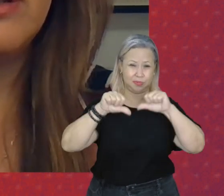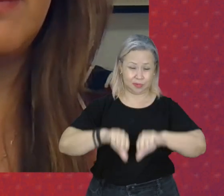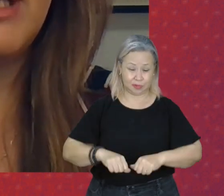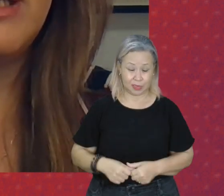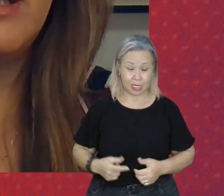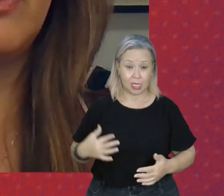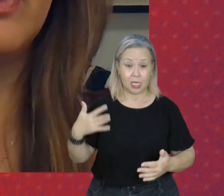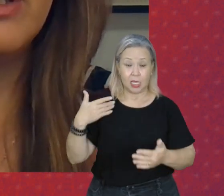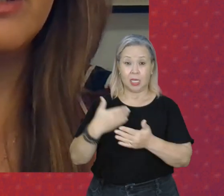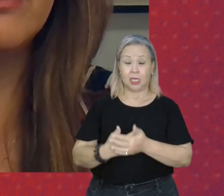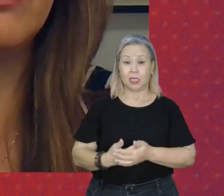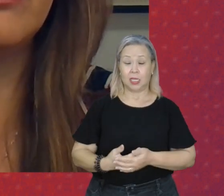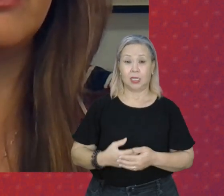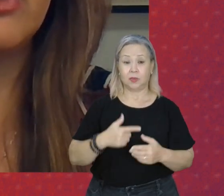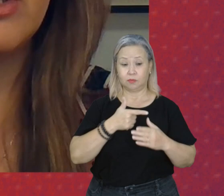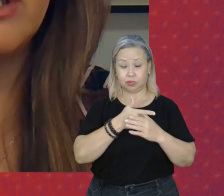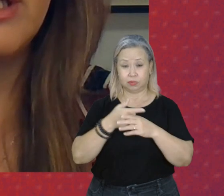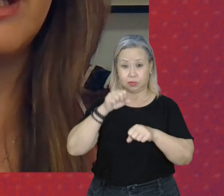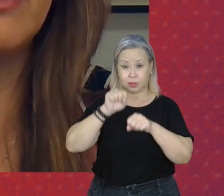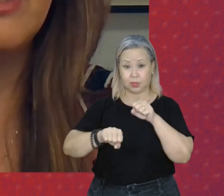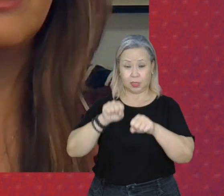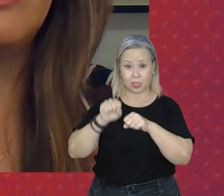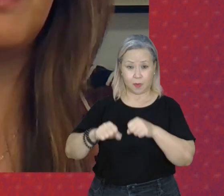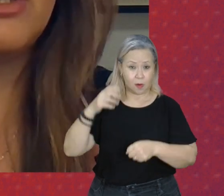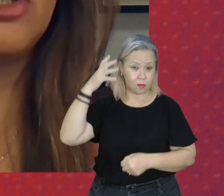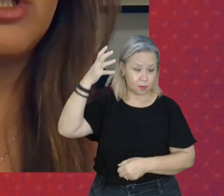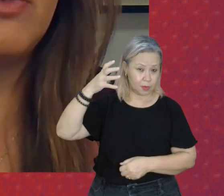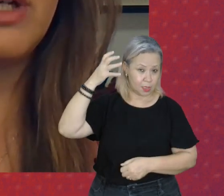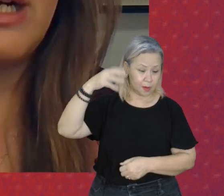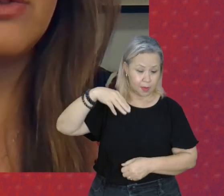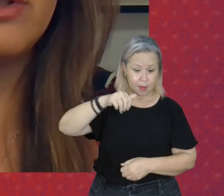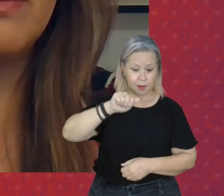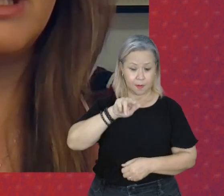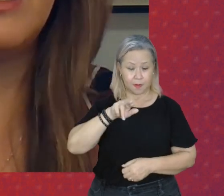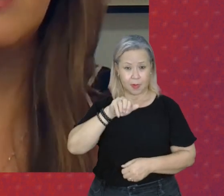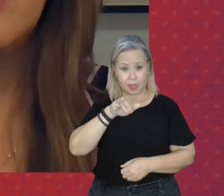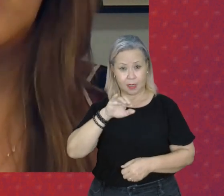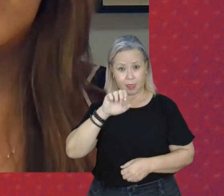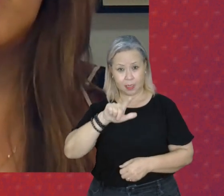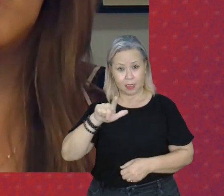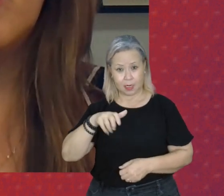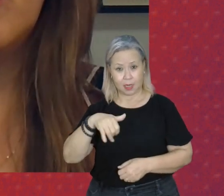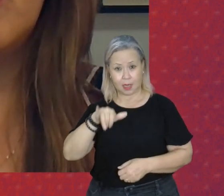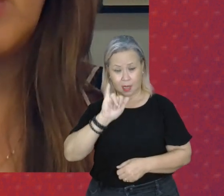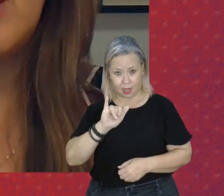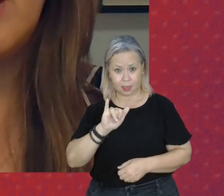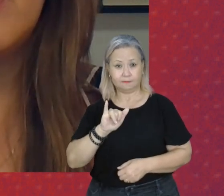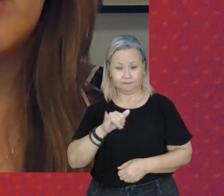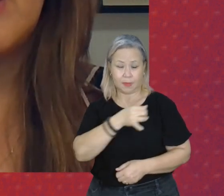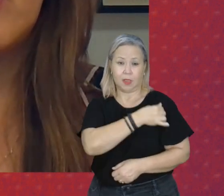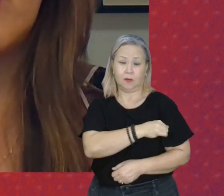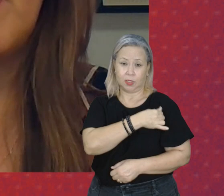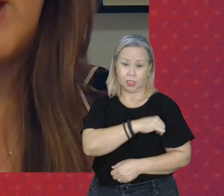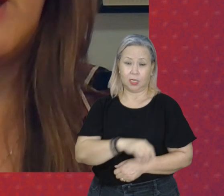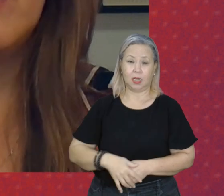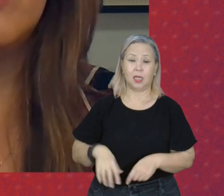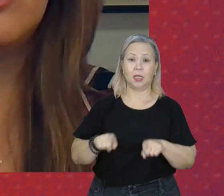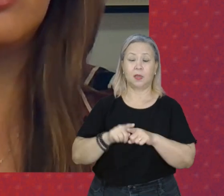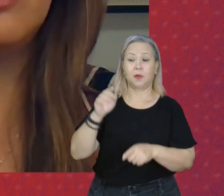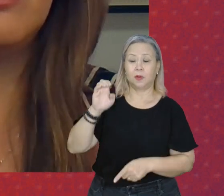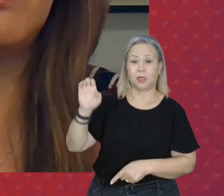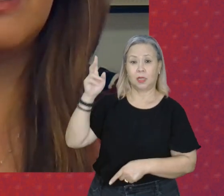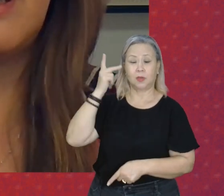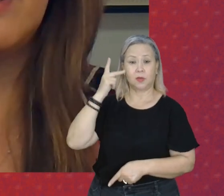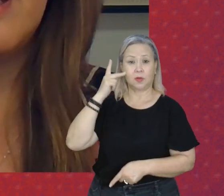assassinato da Marielle Franco, no Rio de Janeiro, depois a gente teve o caso também de no estado de São